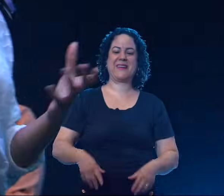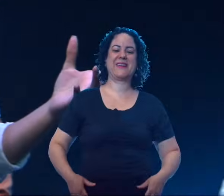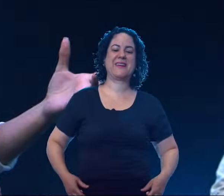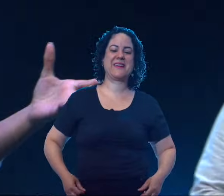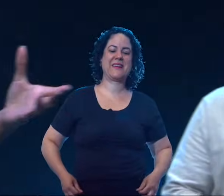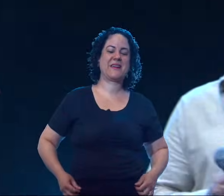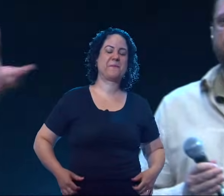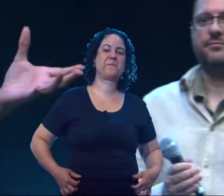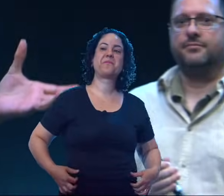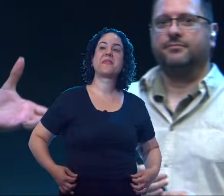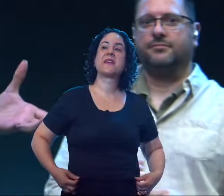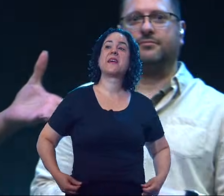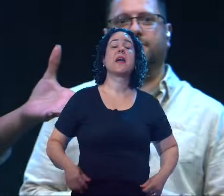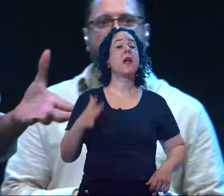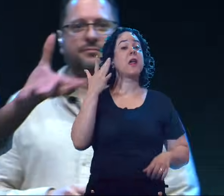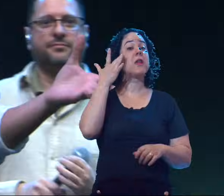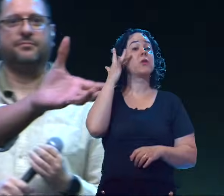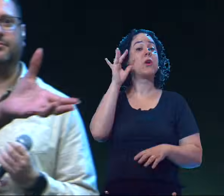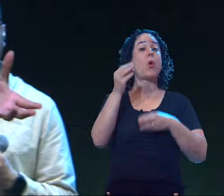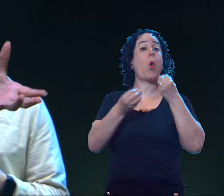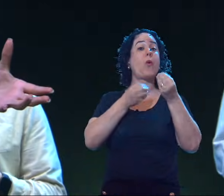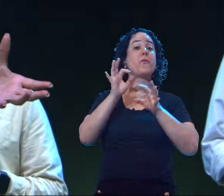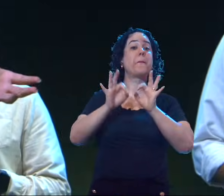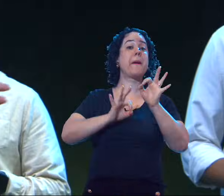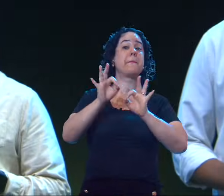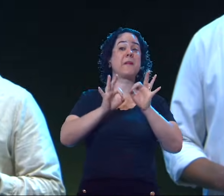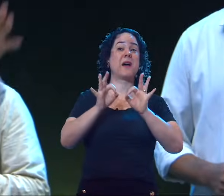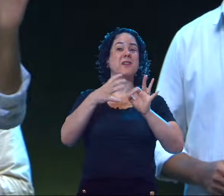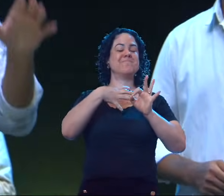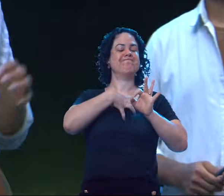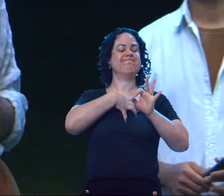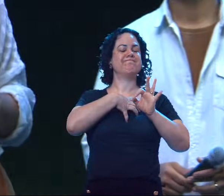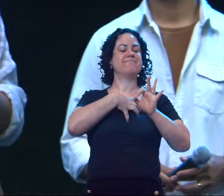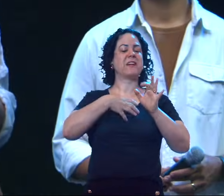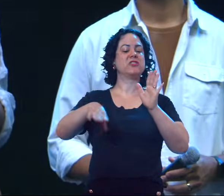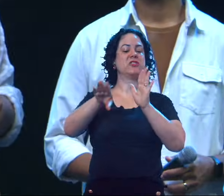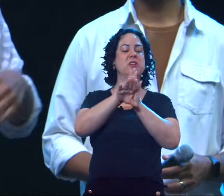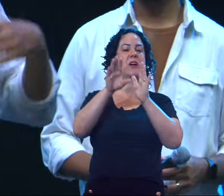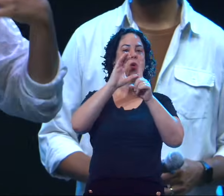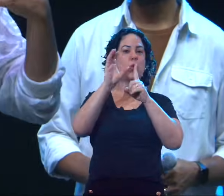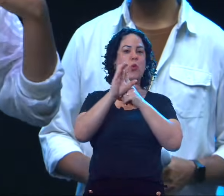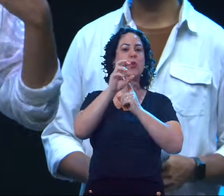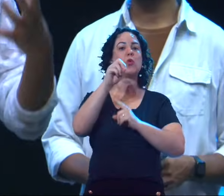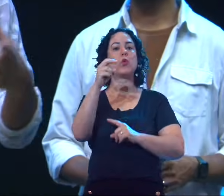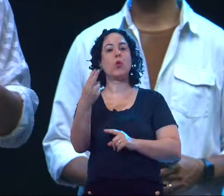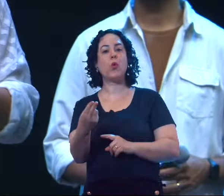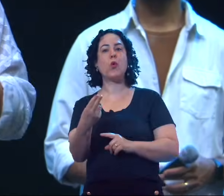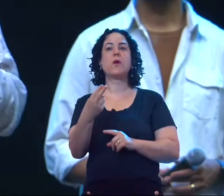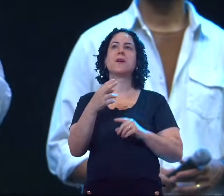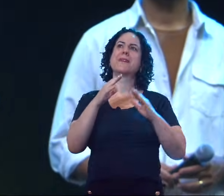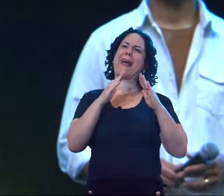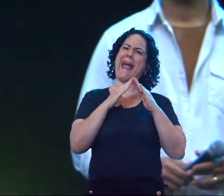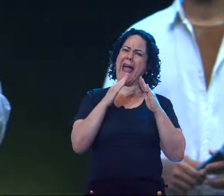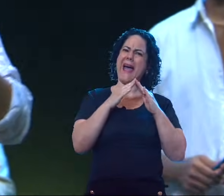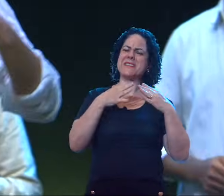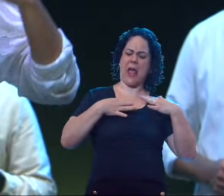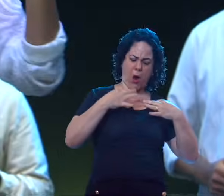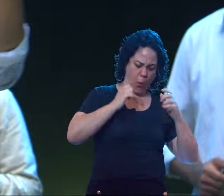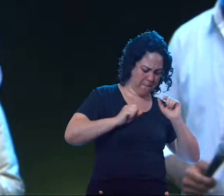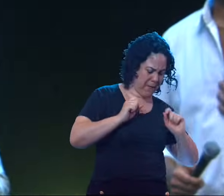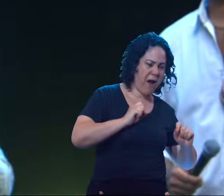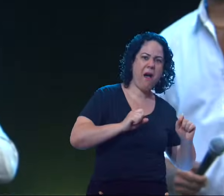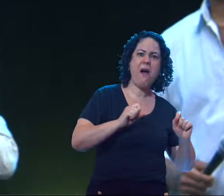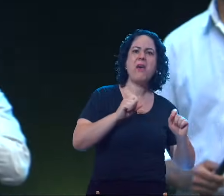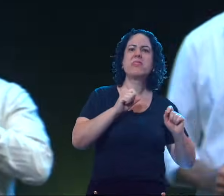Eu não sei como você se preparou para chegar nesse culto. Se lá na sua casa, enquanto você se vestia, se arrumava,